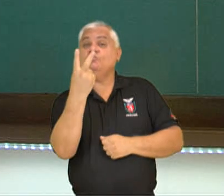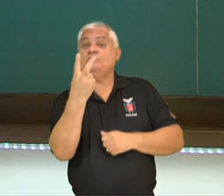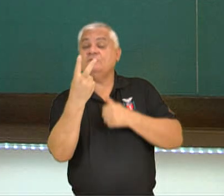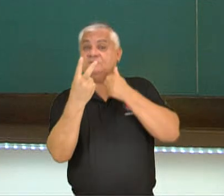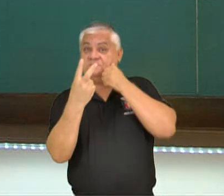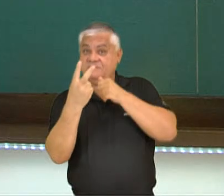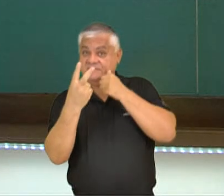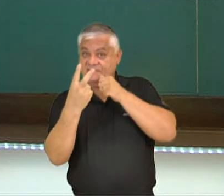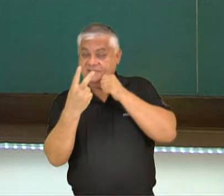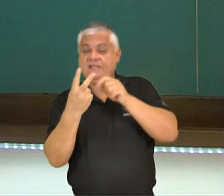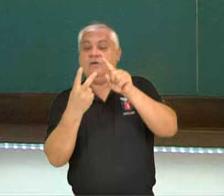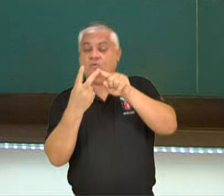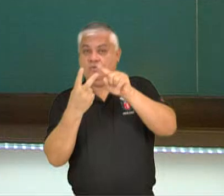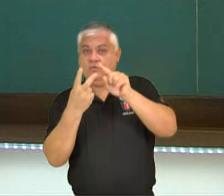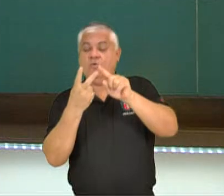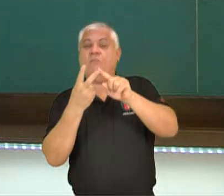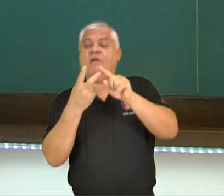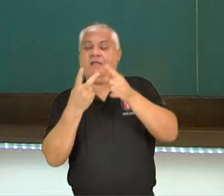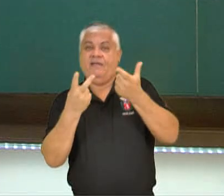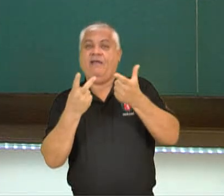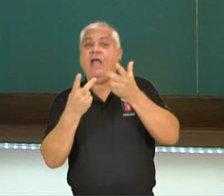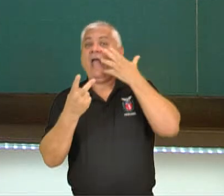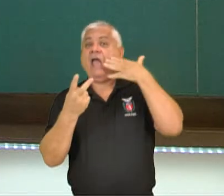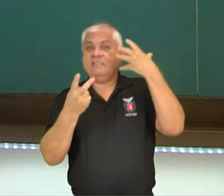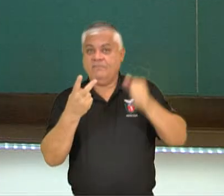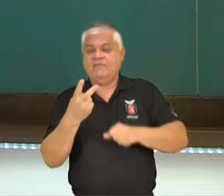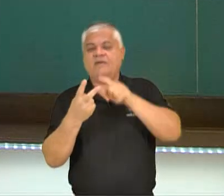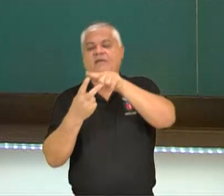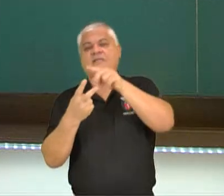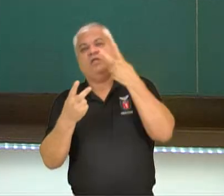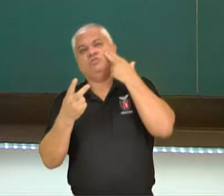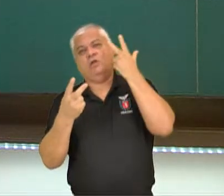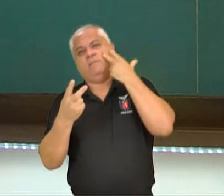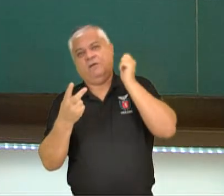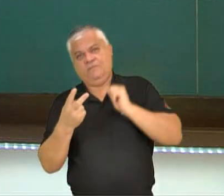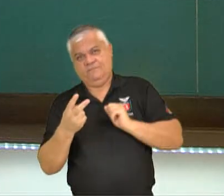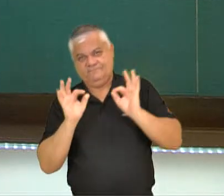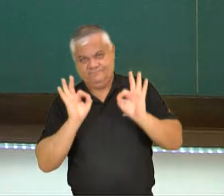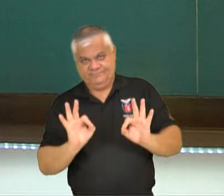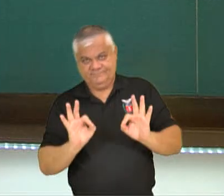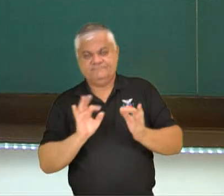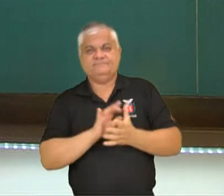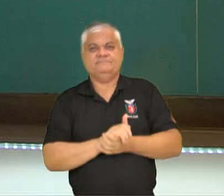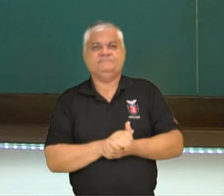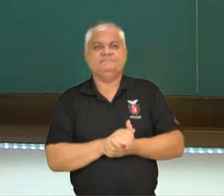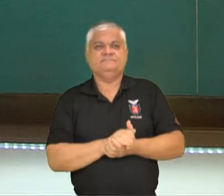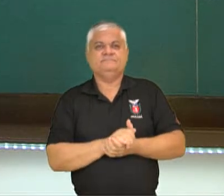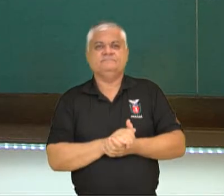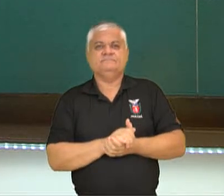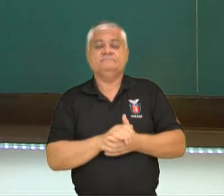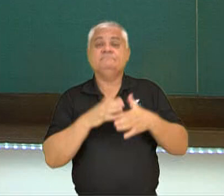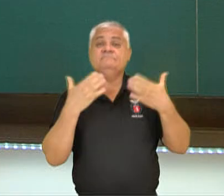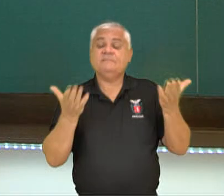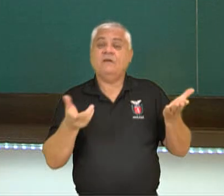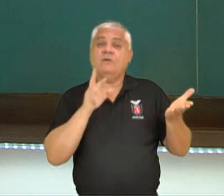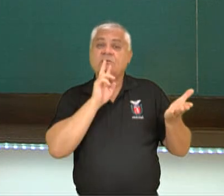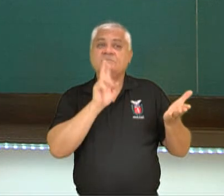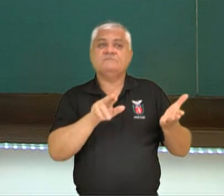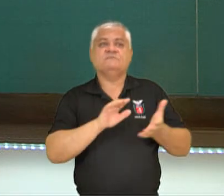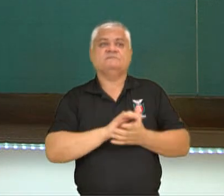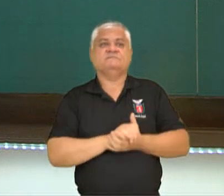uma menina portadora e quero também uma menina com anemia falciforme. Tá bom? Então, a gente chegou no nosso